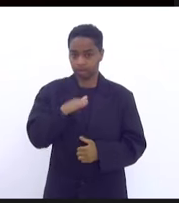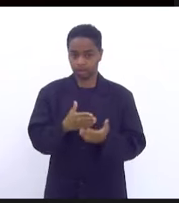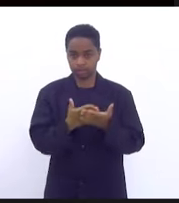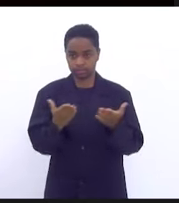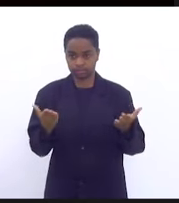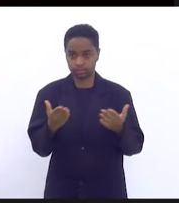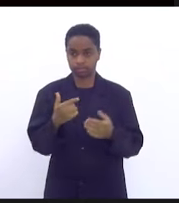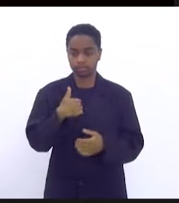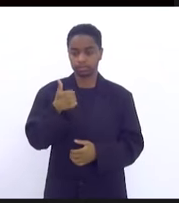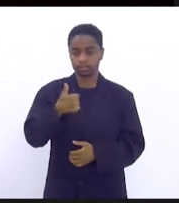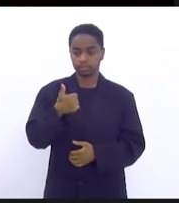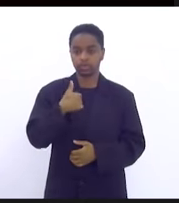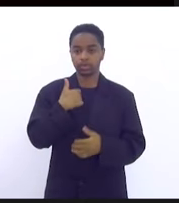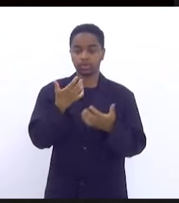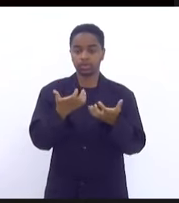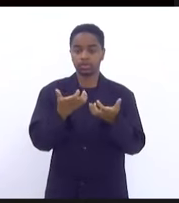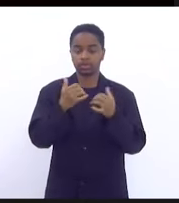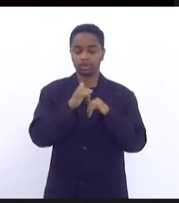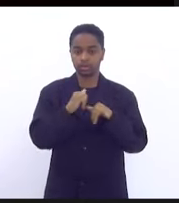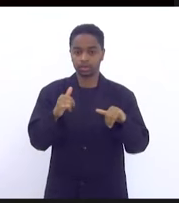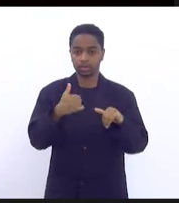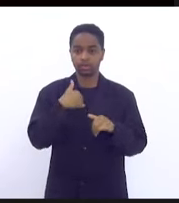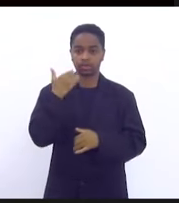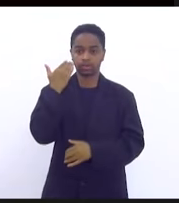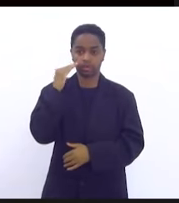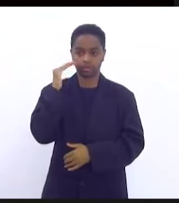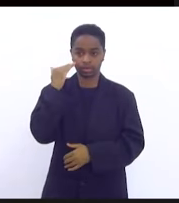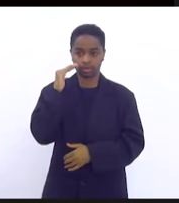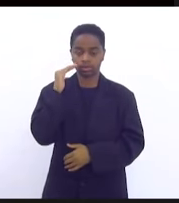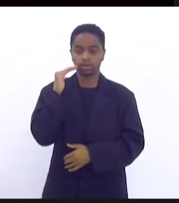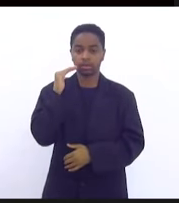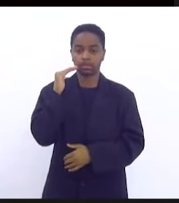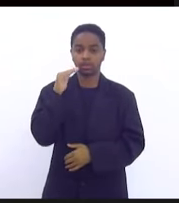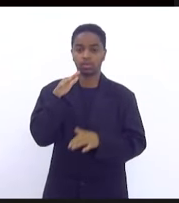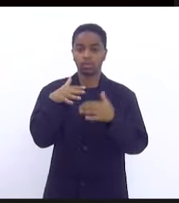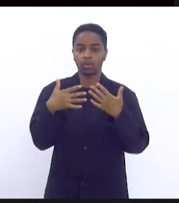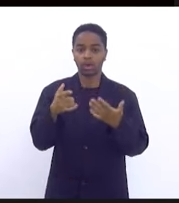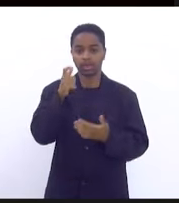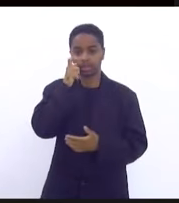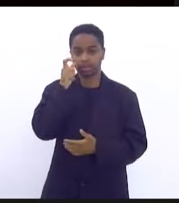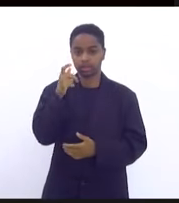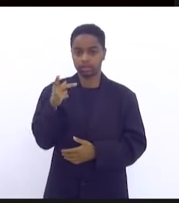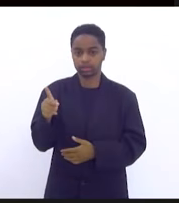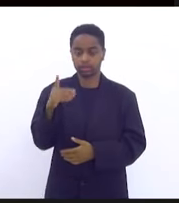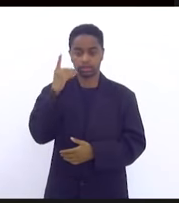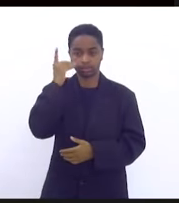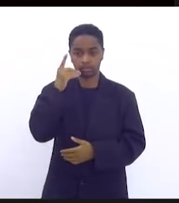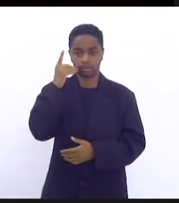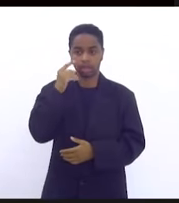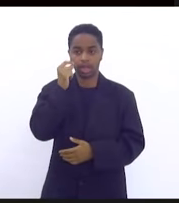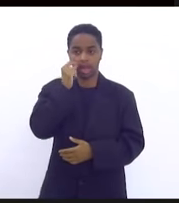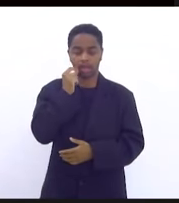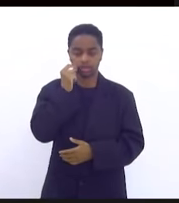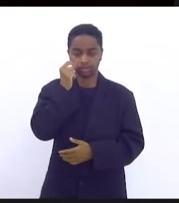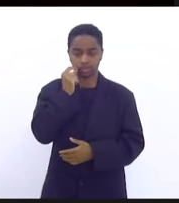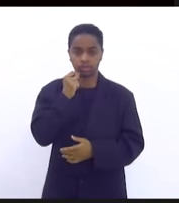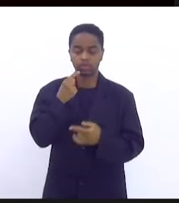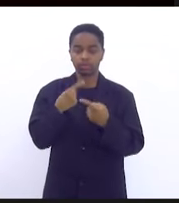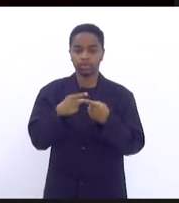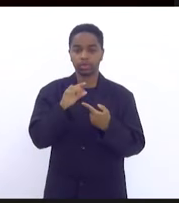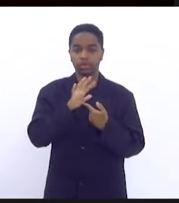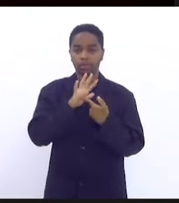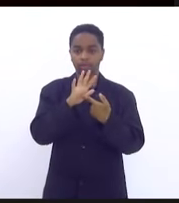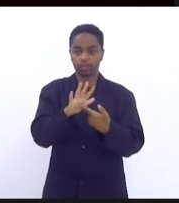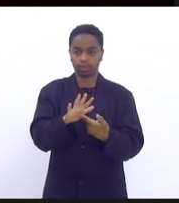em primeiro lugar, dizer que entendo efetivamente qual o interesse do deputado Ratinho